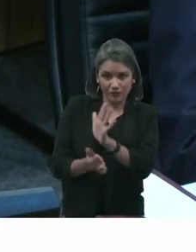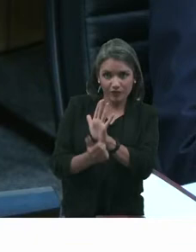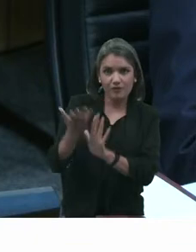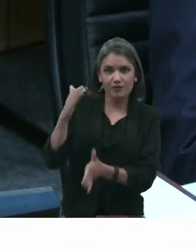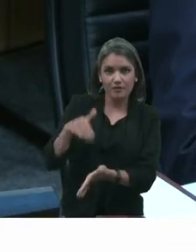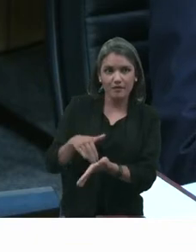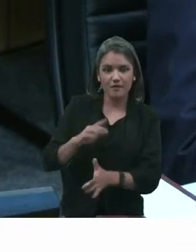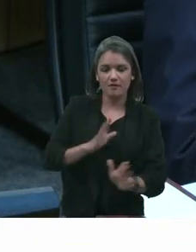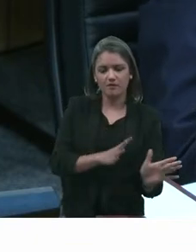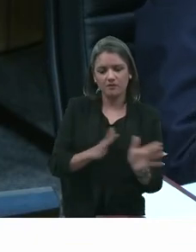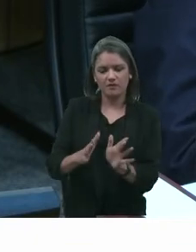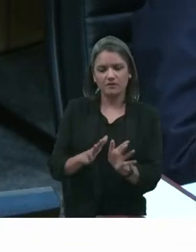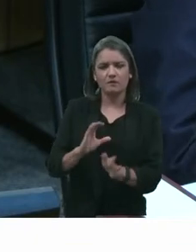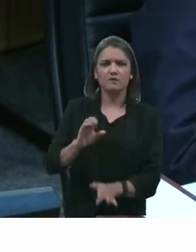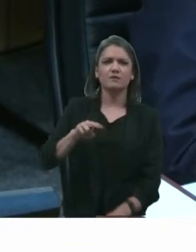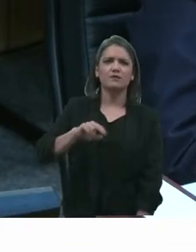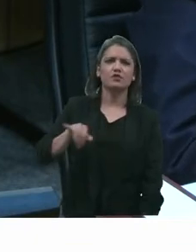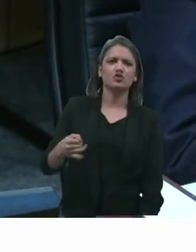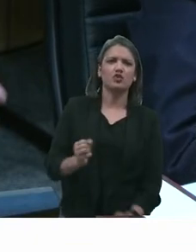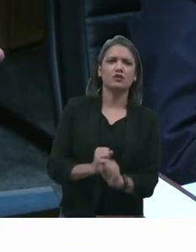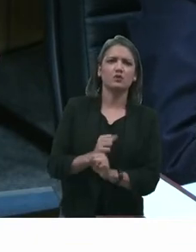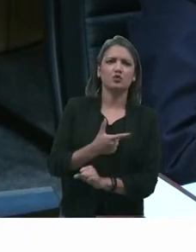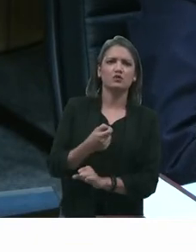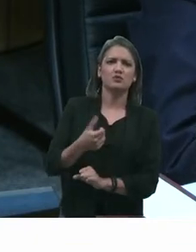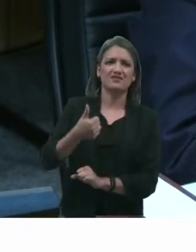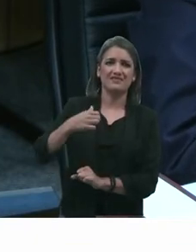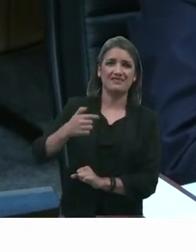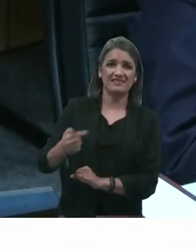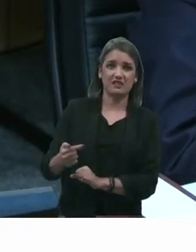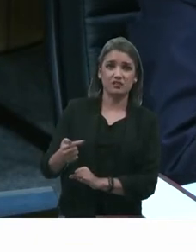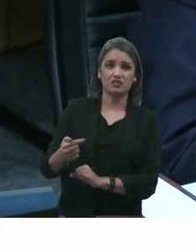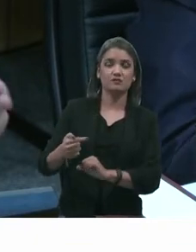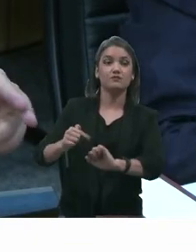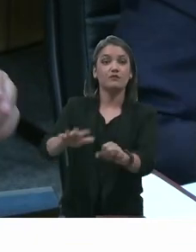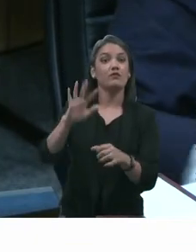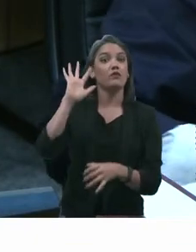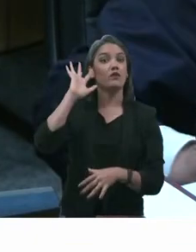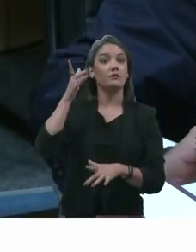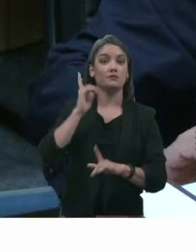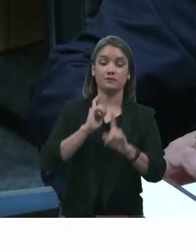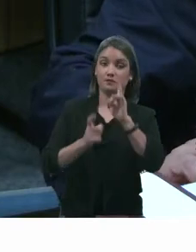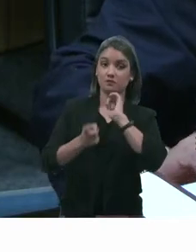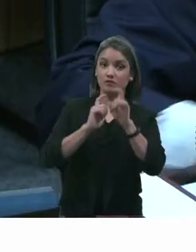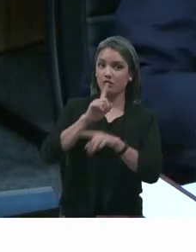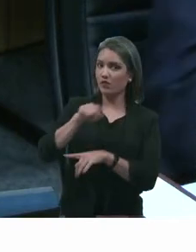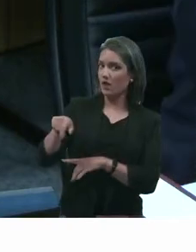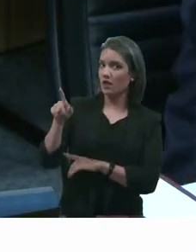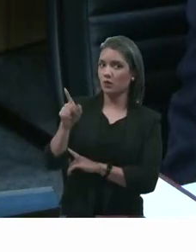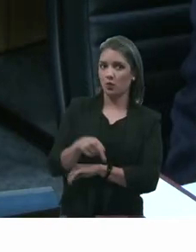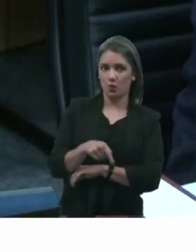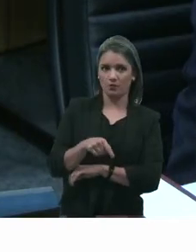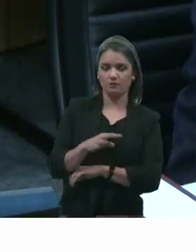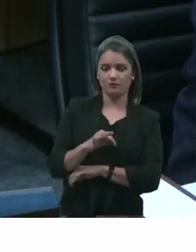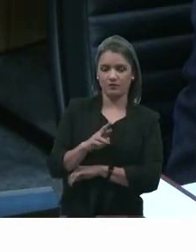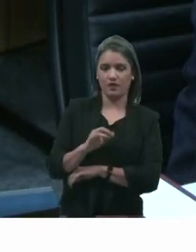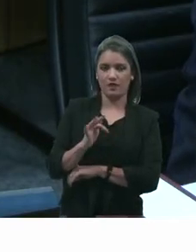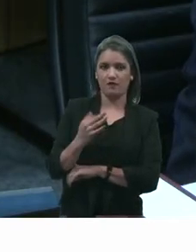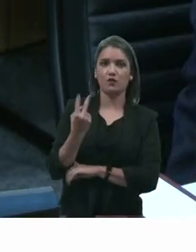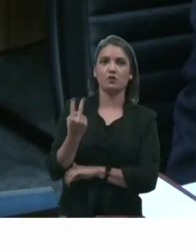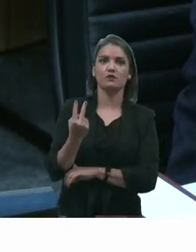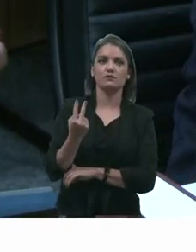no ano 2017, anula a decisão administrativa do TRF2